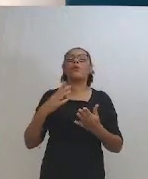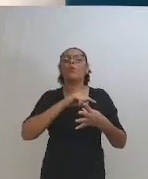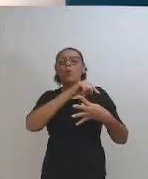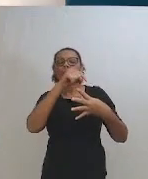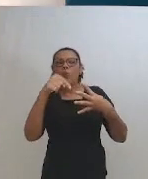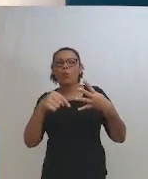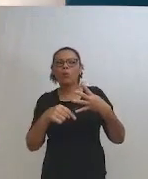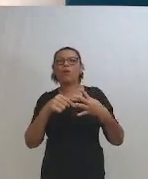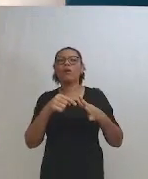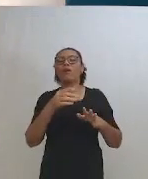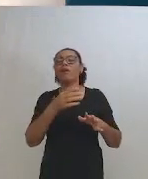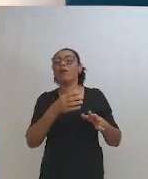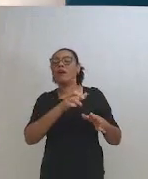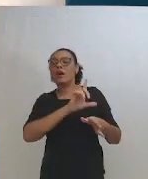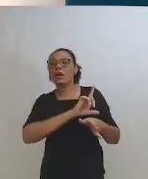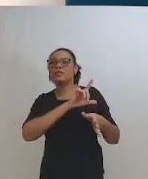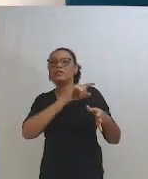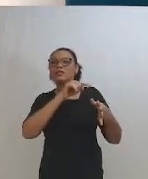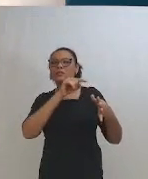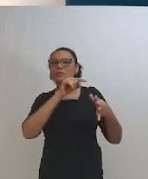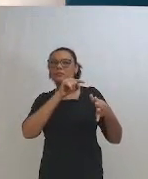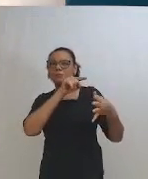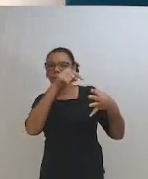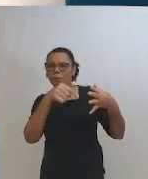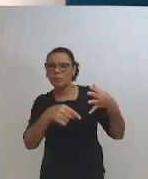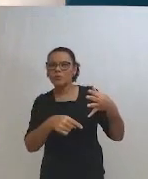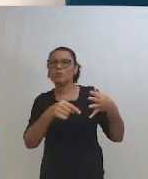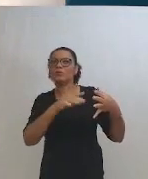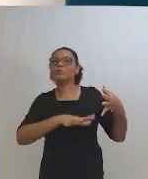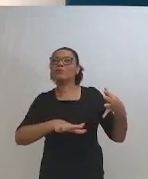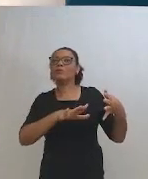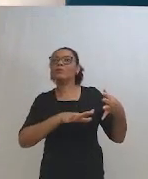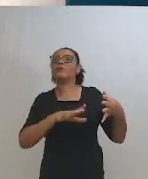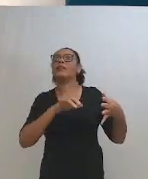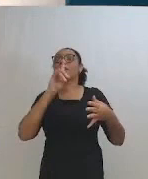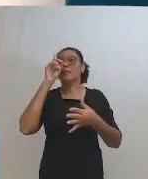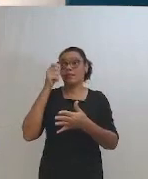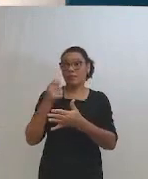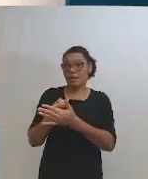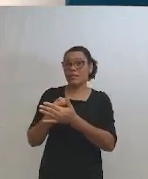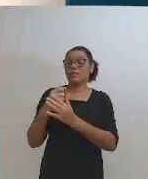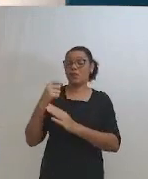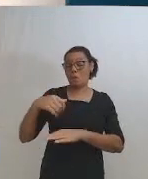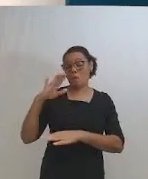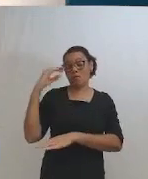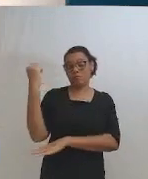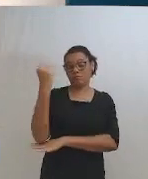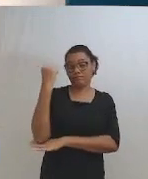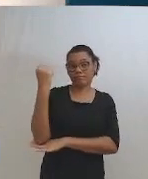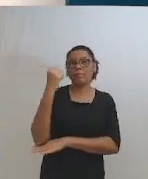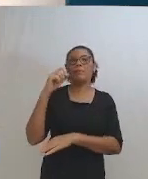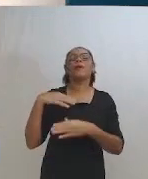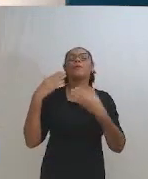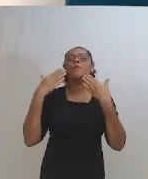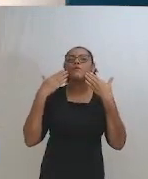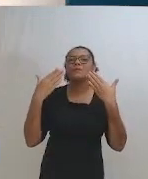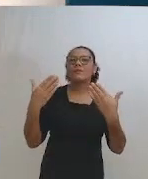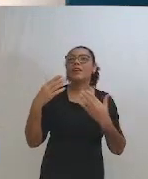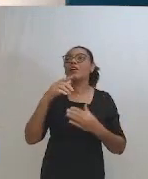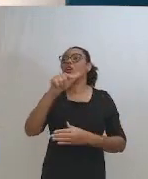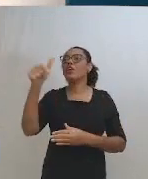ou supervenientes aos referidos na decisão agravada para demonstrar que outra é a